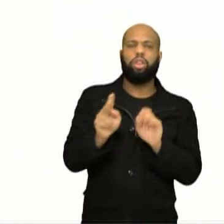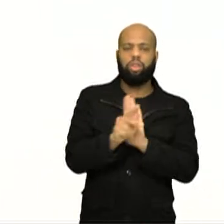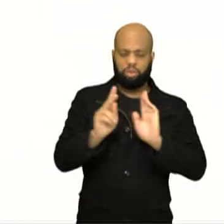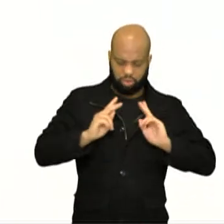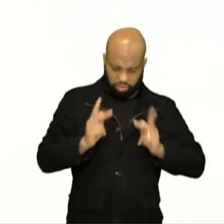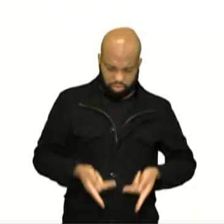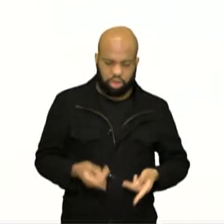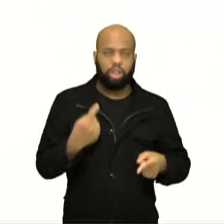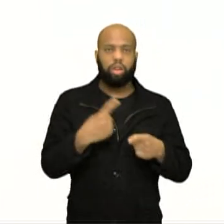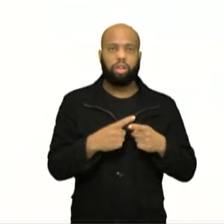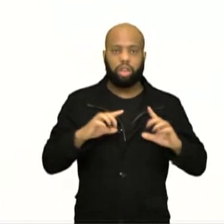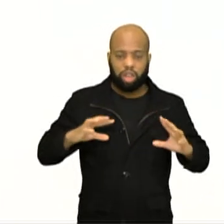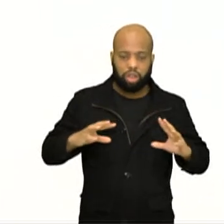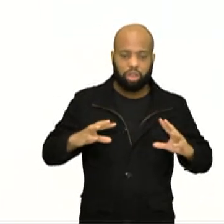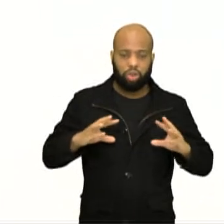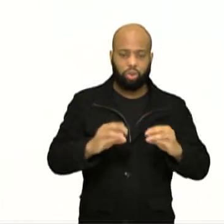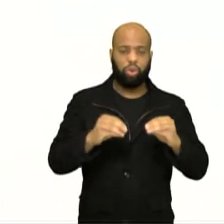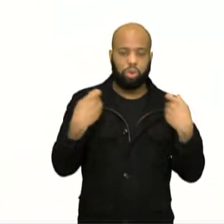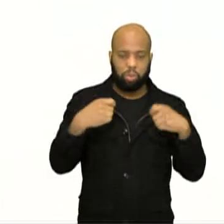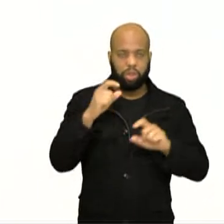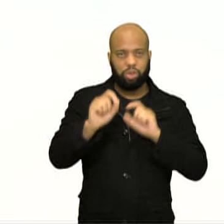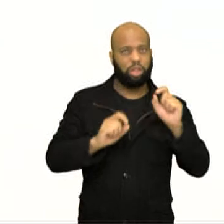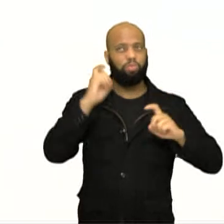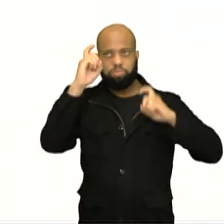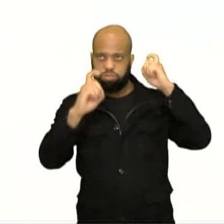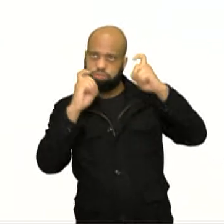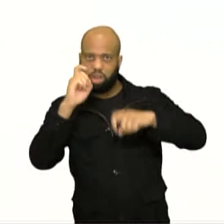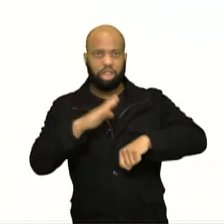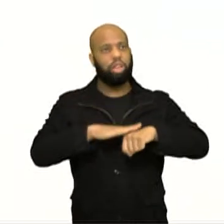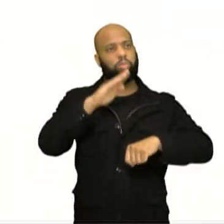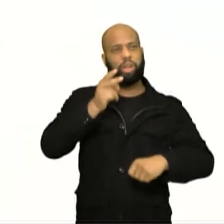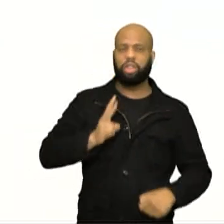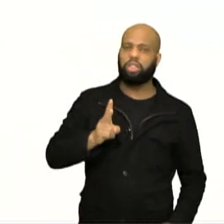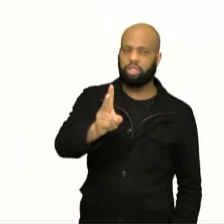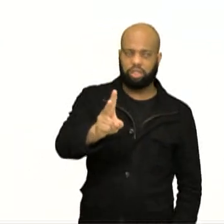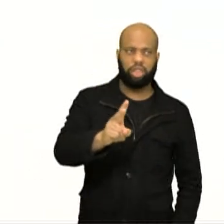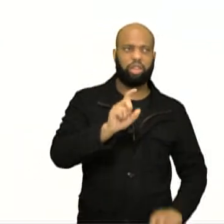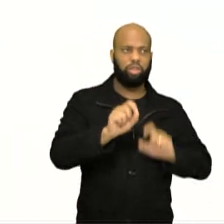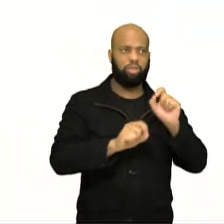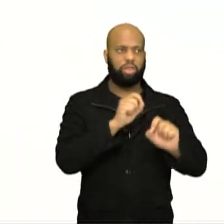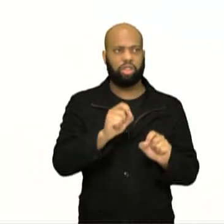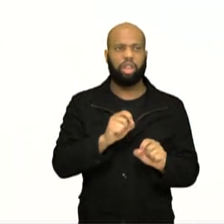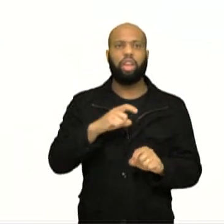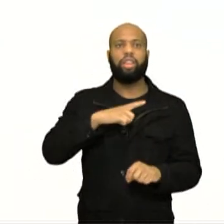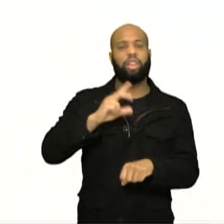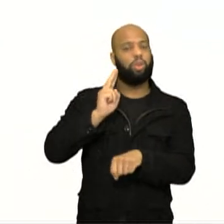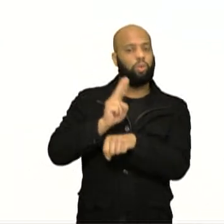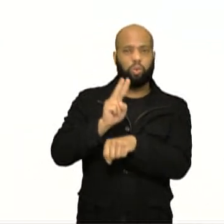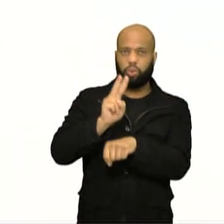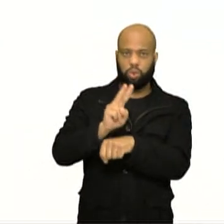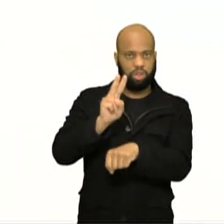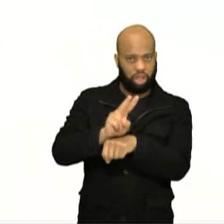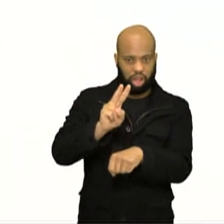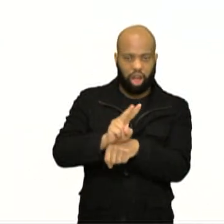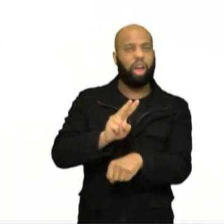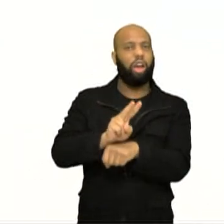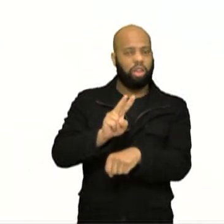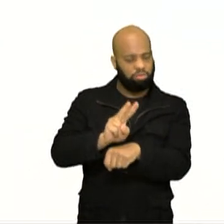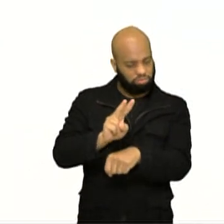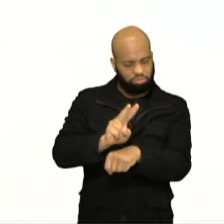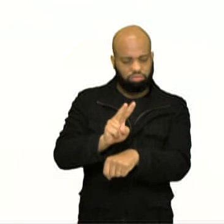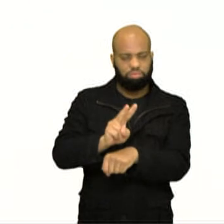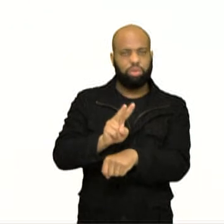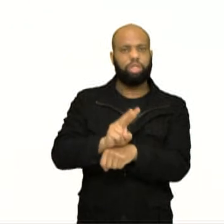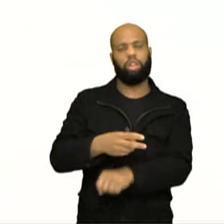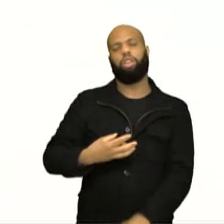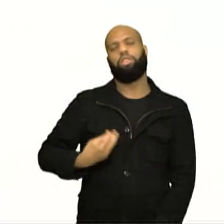nós precisamos nos preocupar cada vez mais com a manutenção, com a